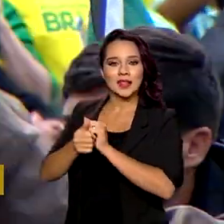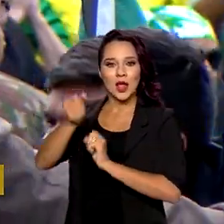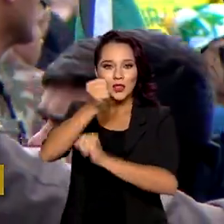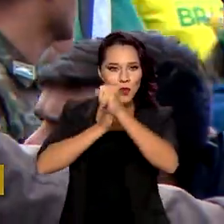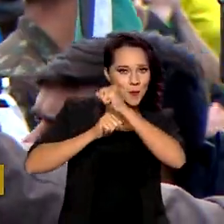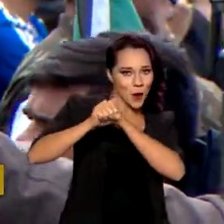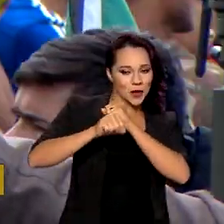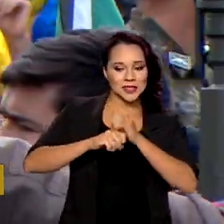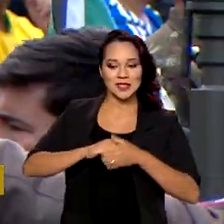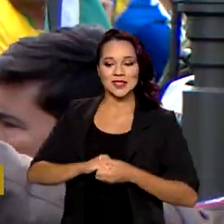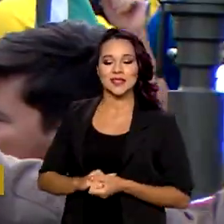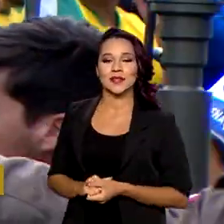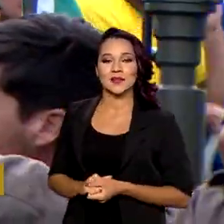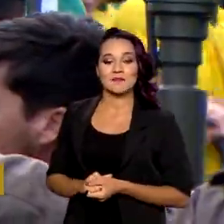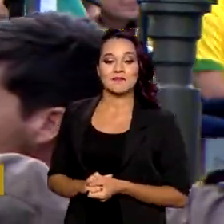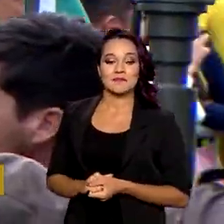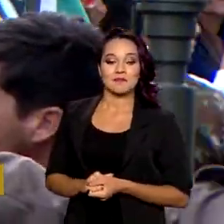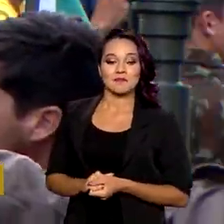né?